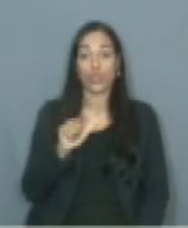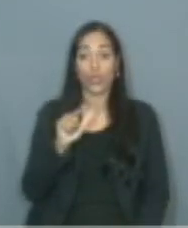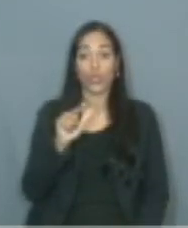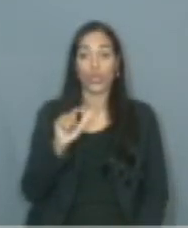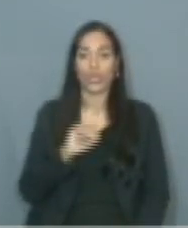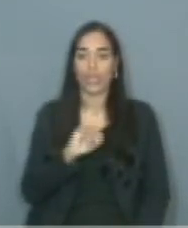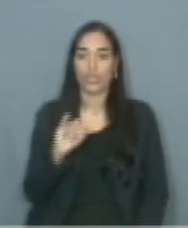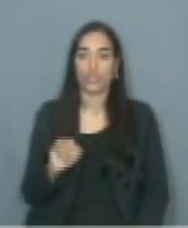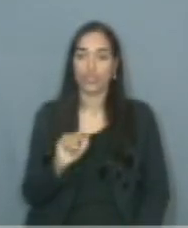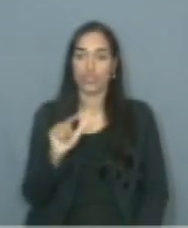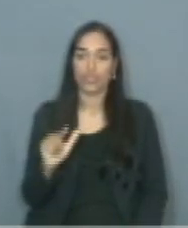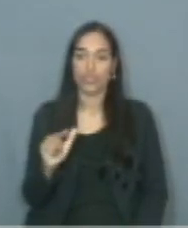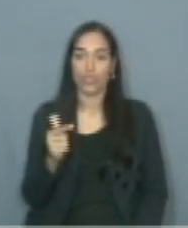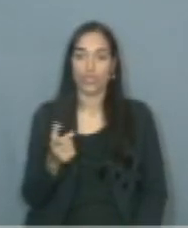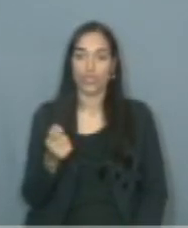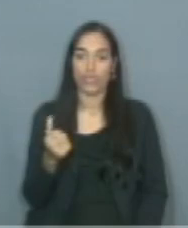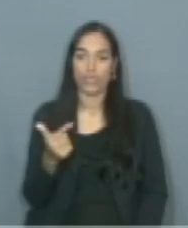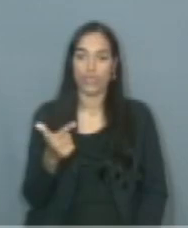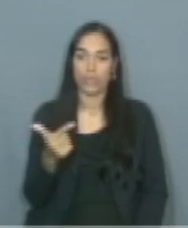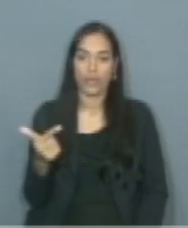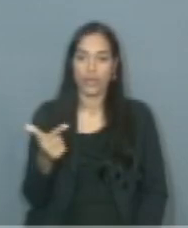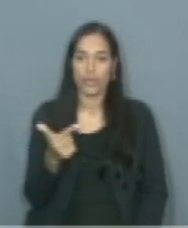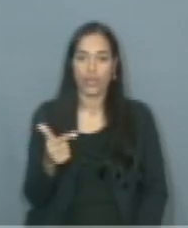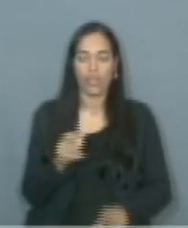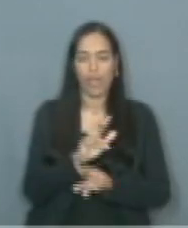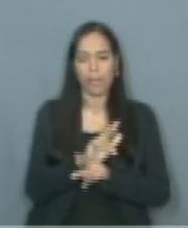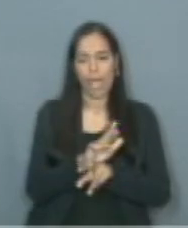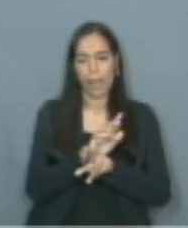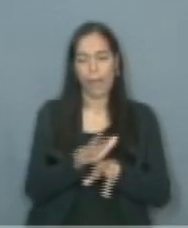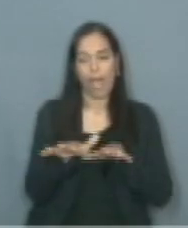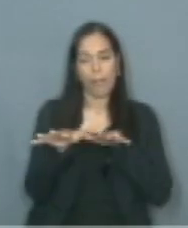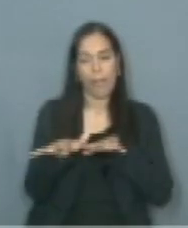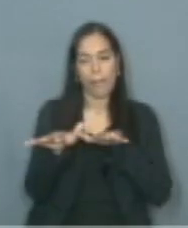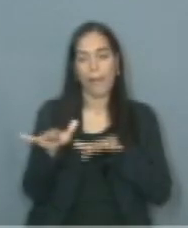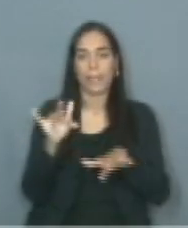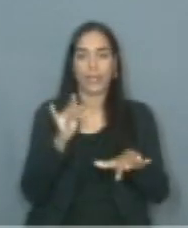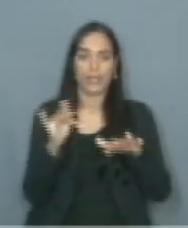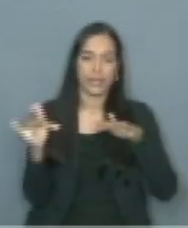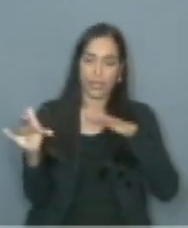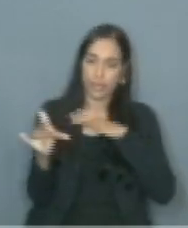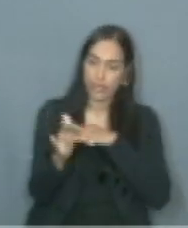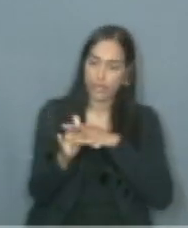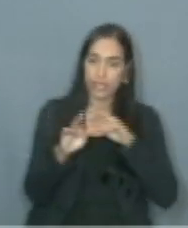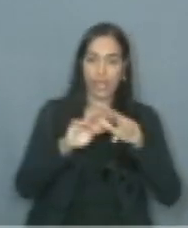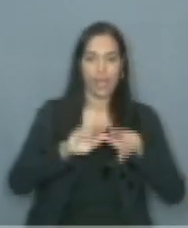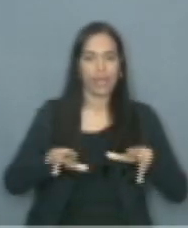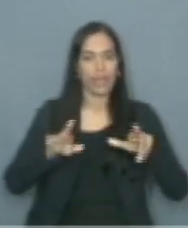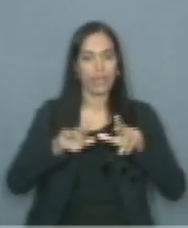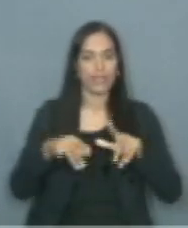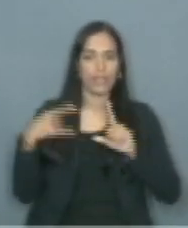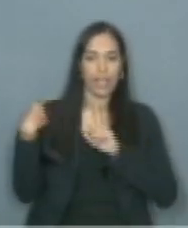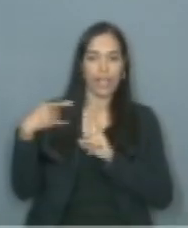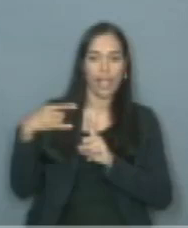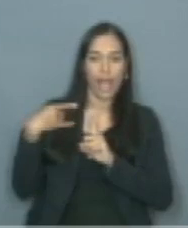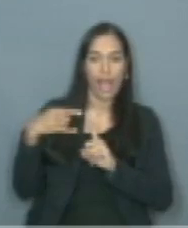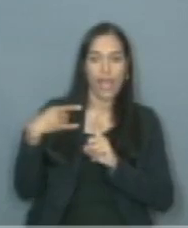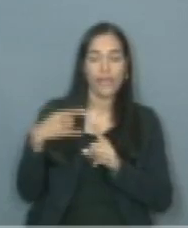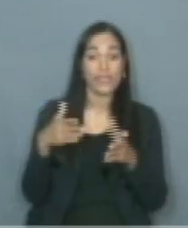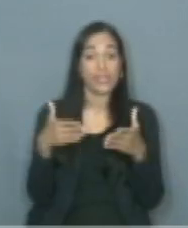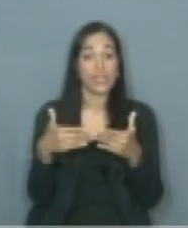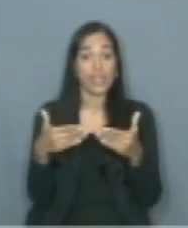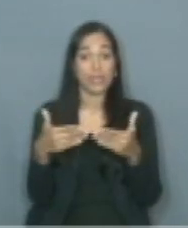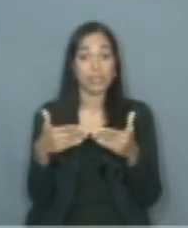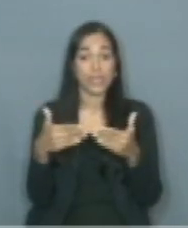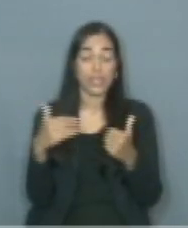Jair Bolsonaro fez uma série de manifestações nas suas redes sociais, uma série de lives, em que ele pedia aos